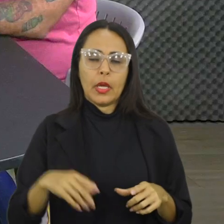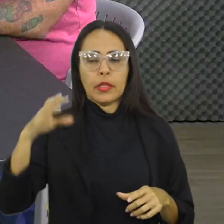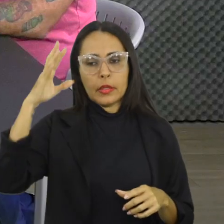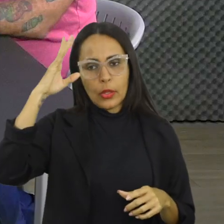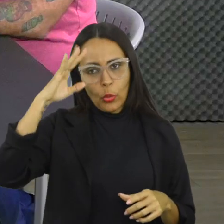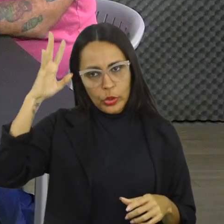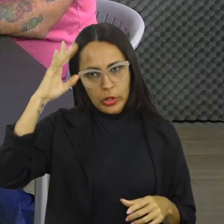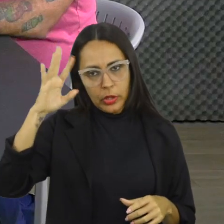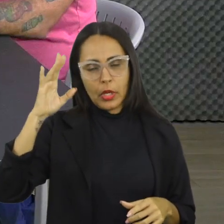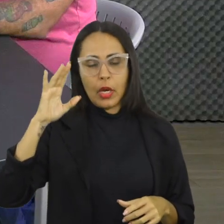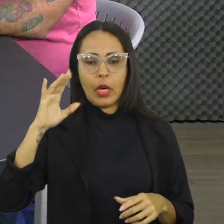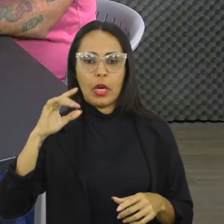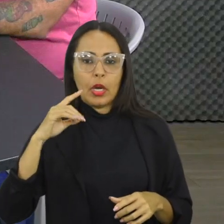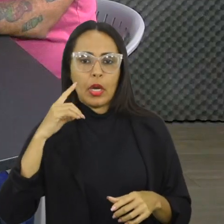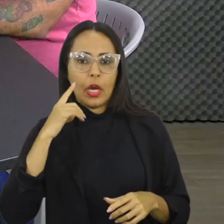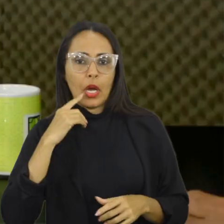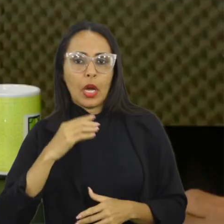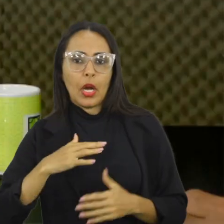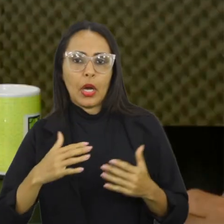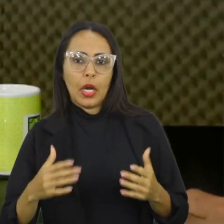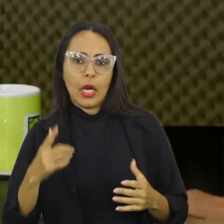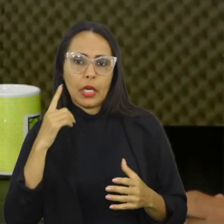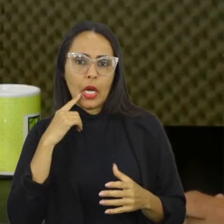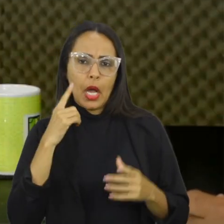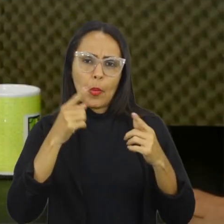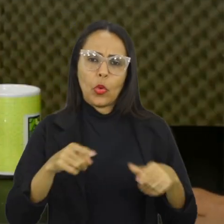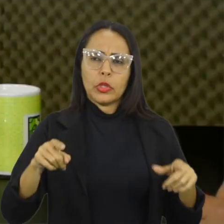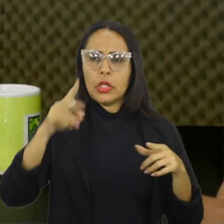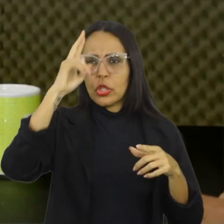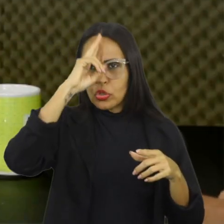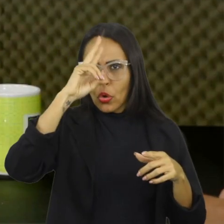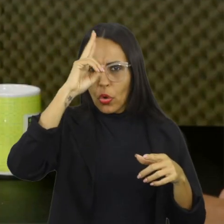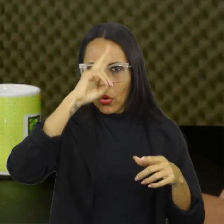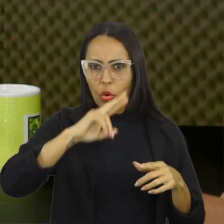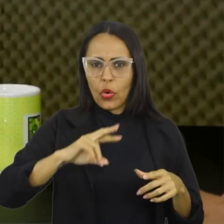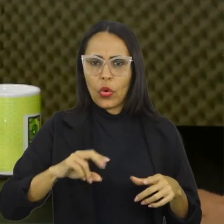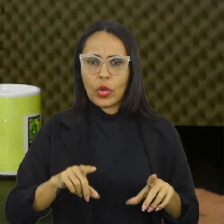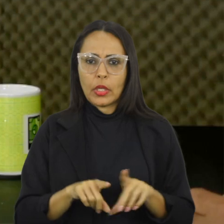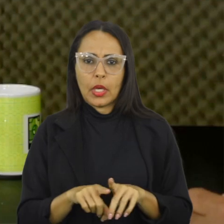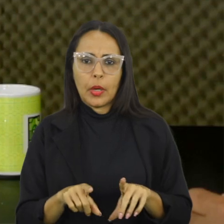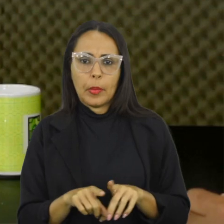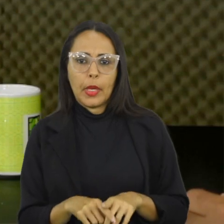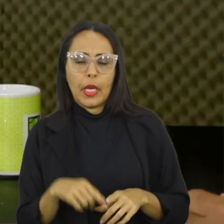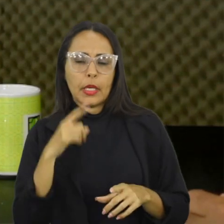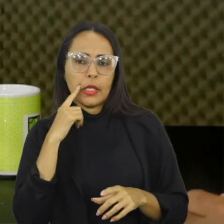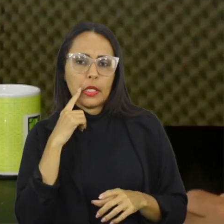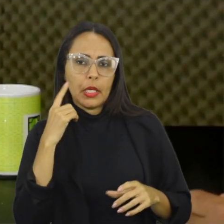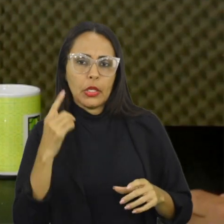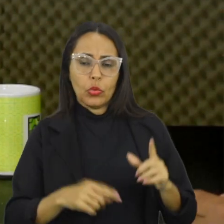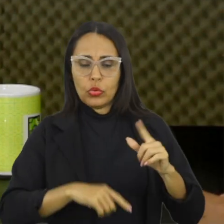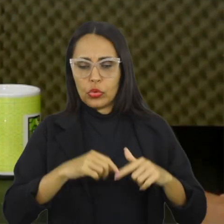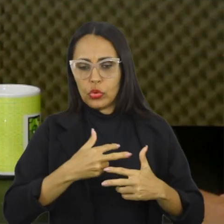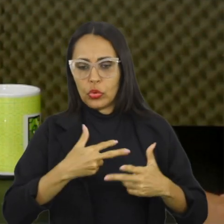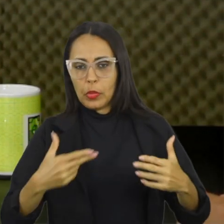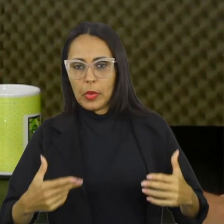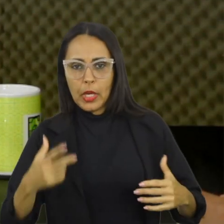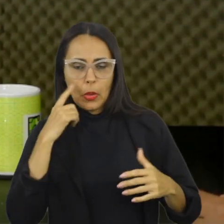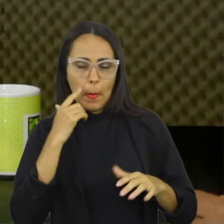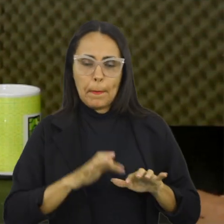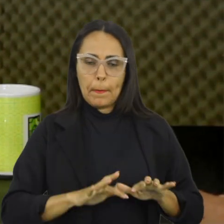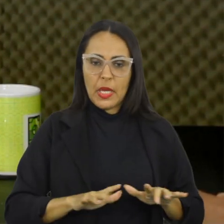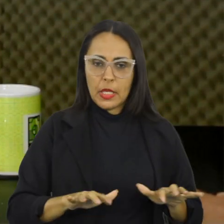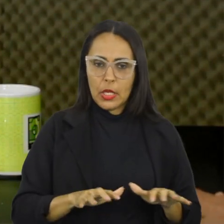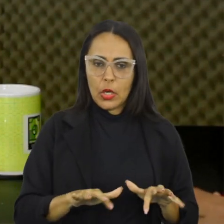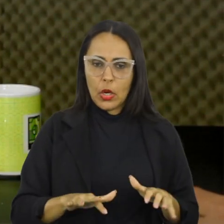teoria, solfejo, percepção, harmonia, história e o instrumento musical, piano. A gente